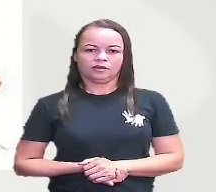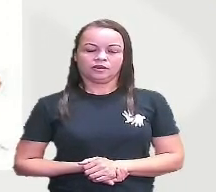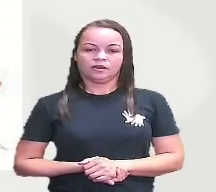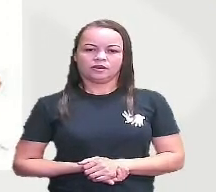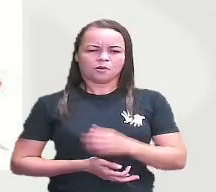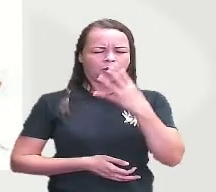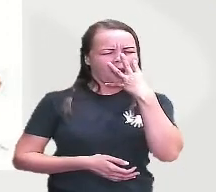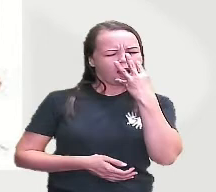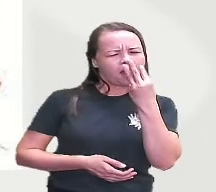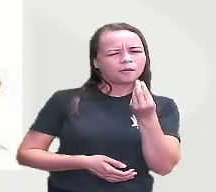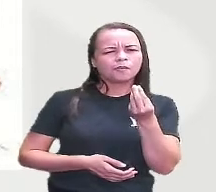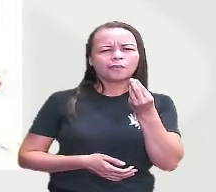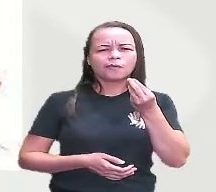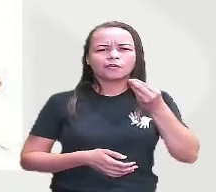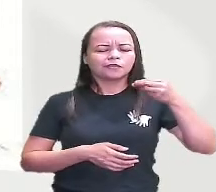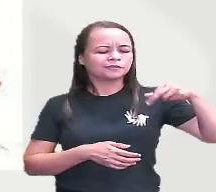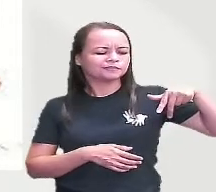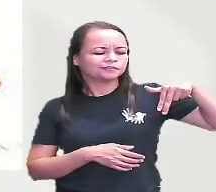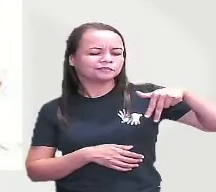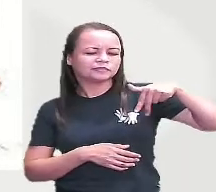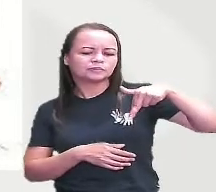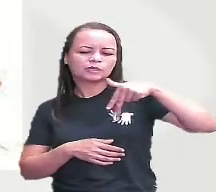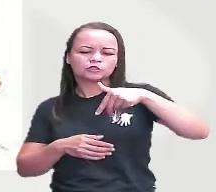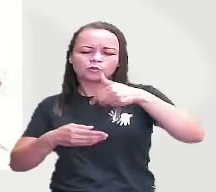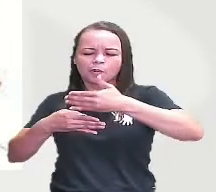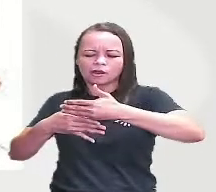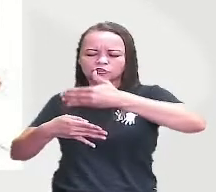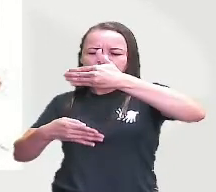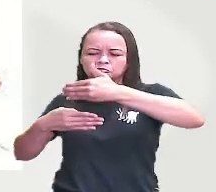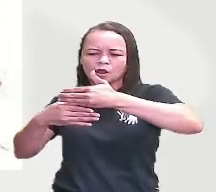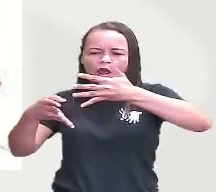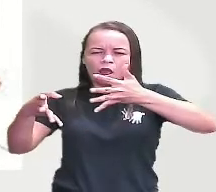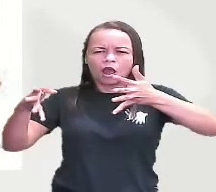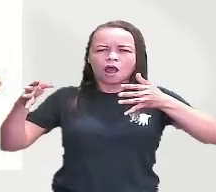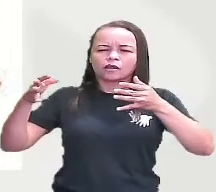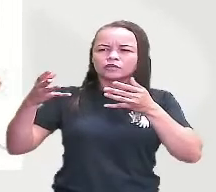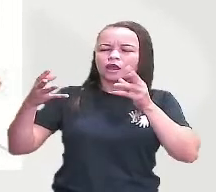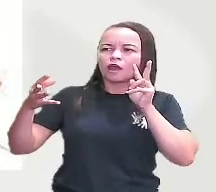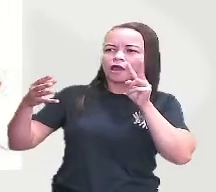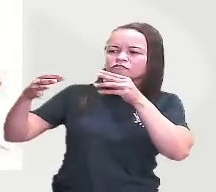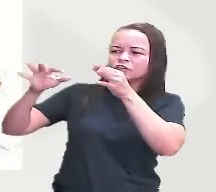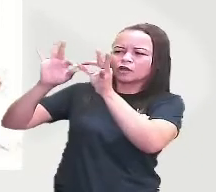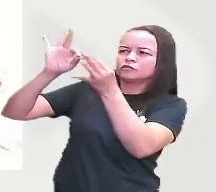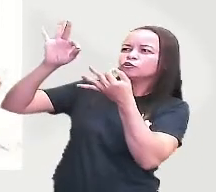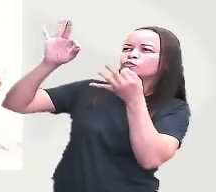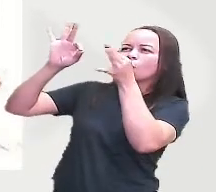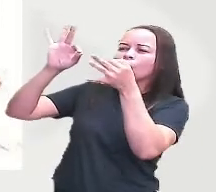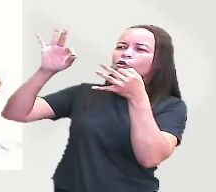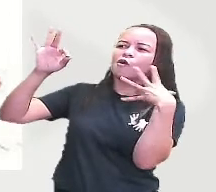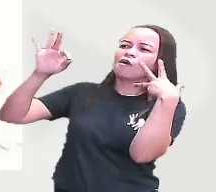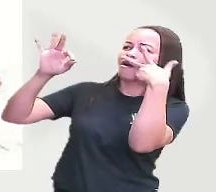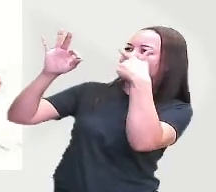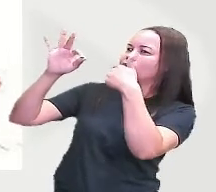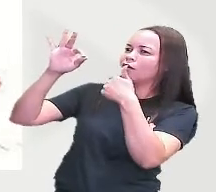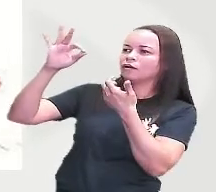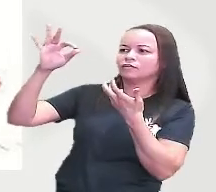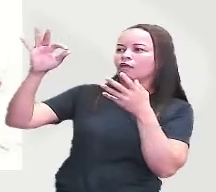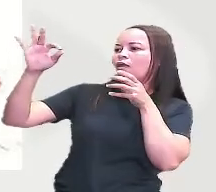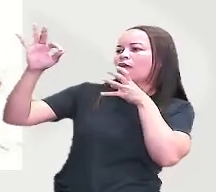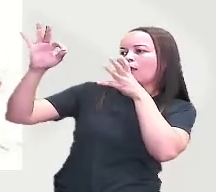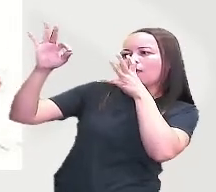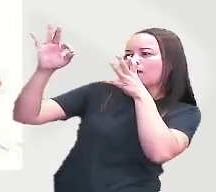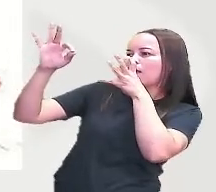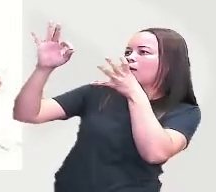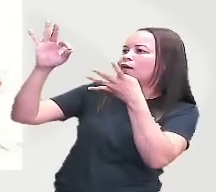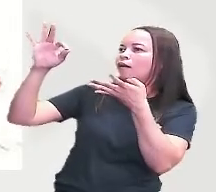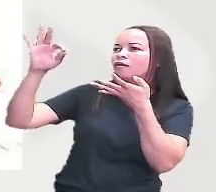passou por baixo de uma parreira, carregada de lindas uvas. Ficou